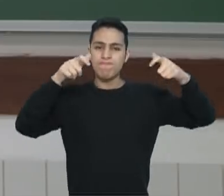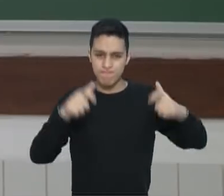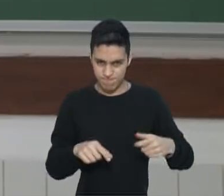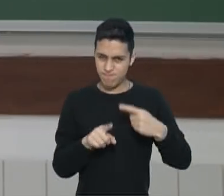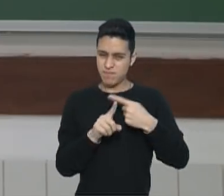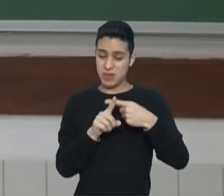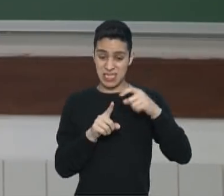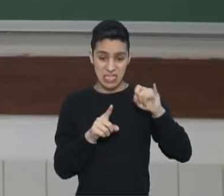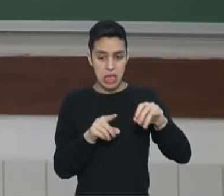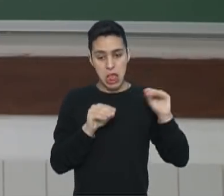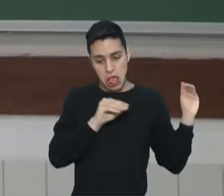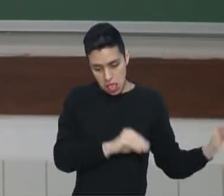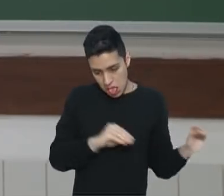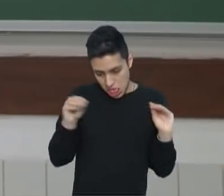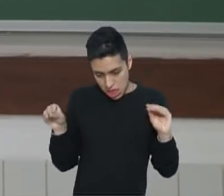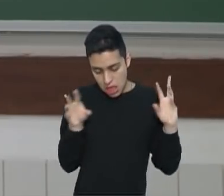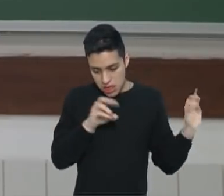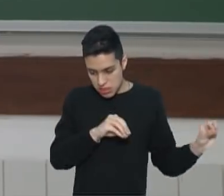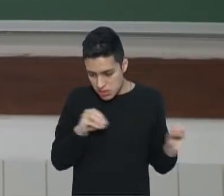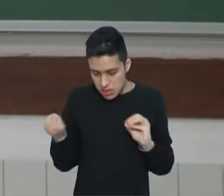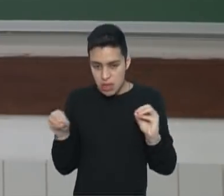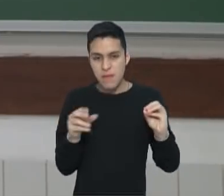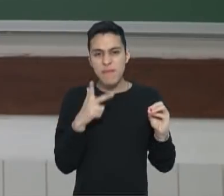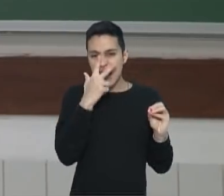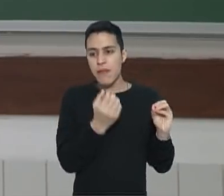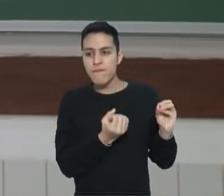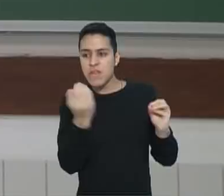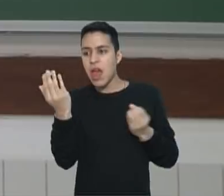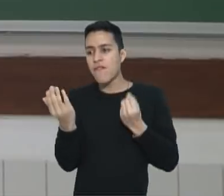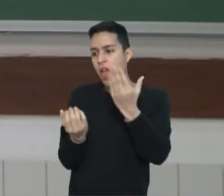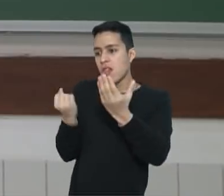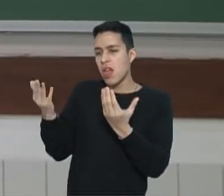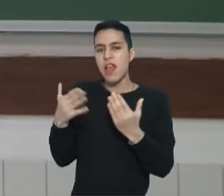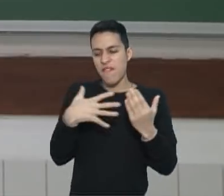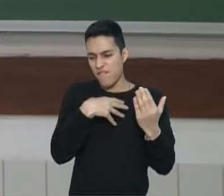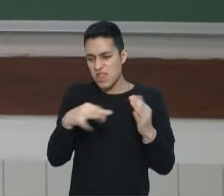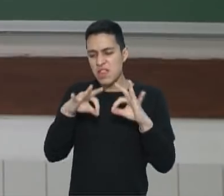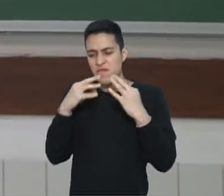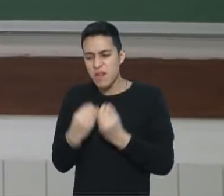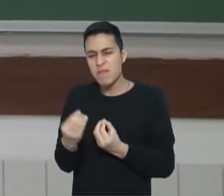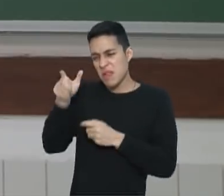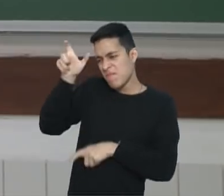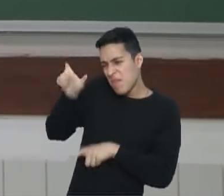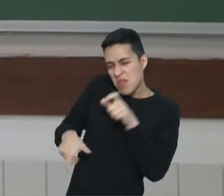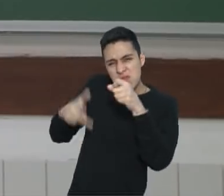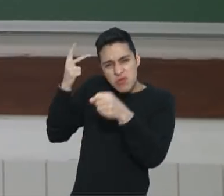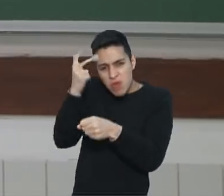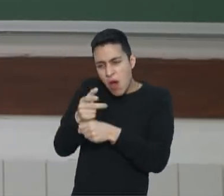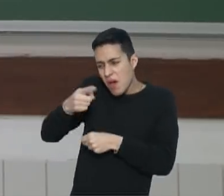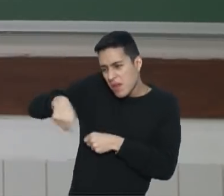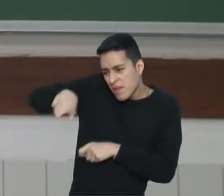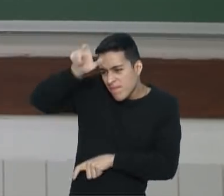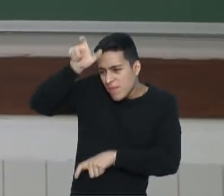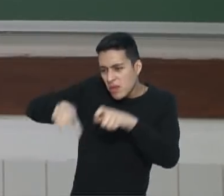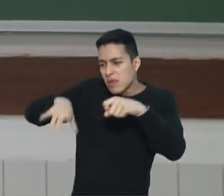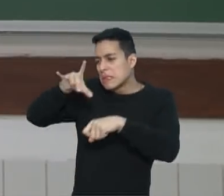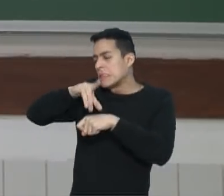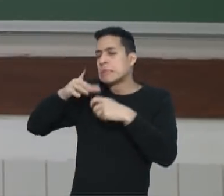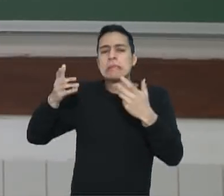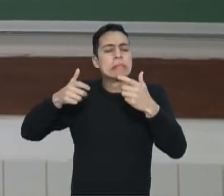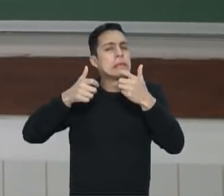que você ficar se deslocando o tempo inteiro com a sua família, né, mulher, filhos, pessoas idosas, pessoas doentes, é